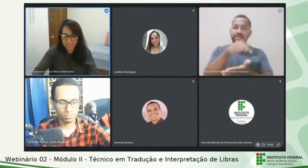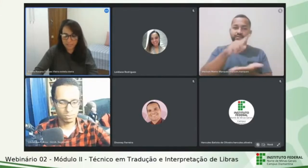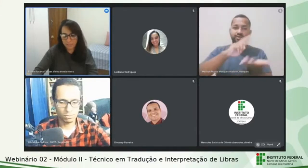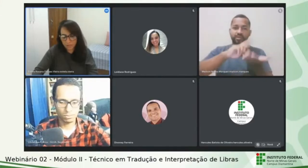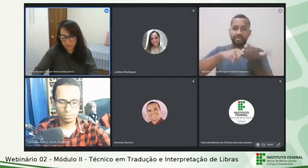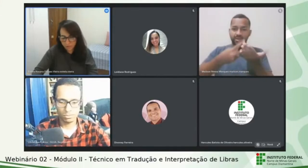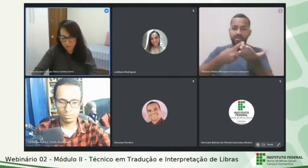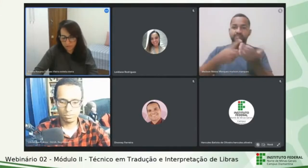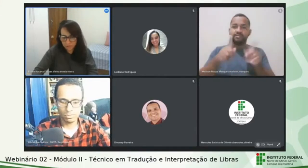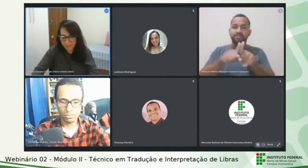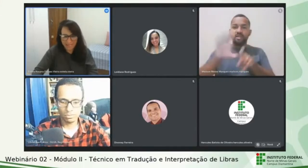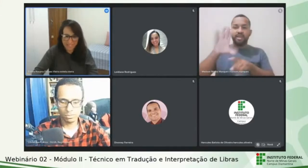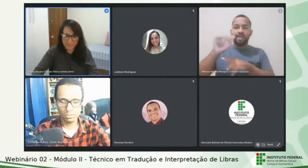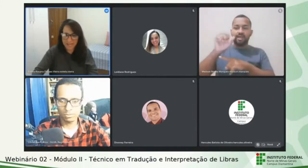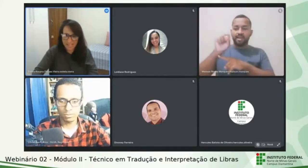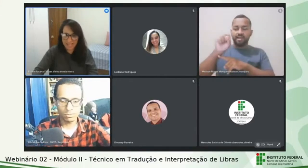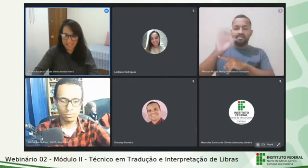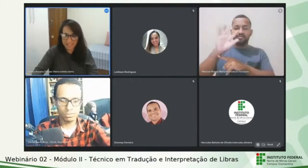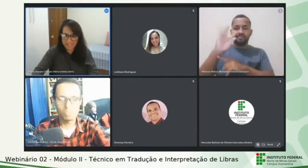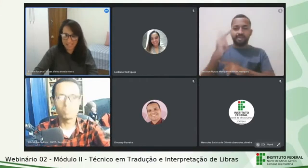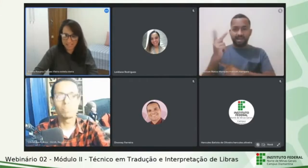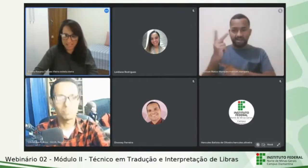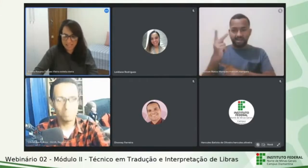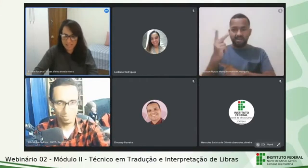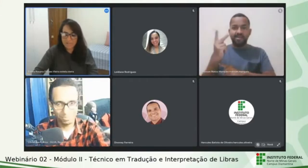pelo CAS Belo Horizonte, CAS BH.